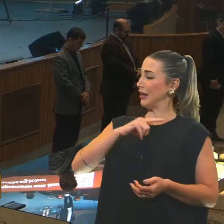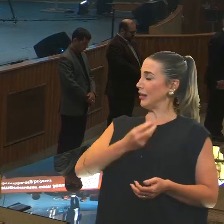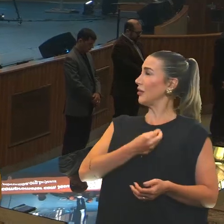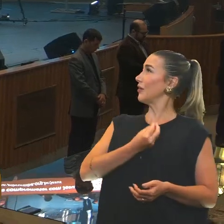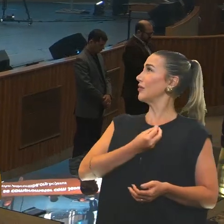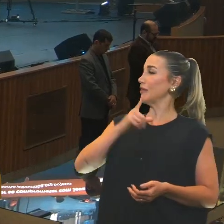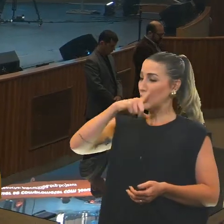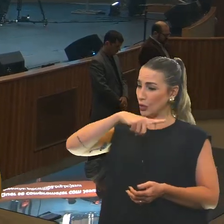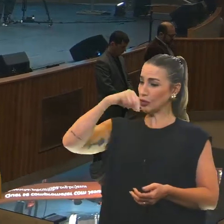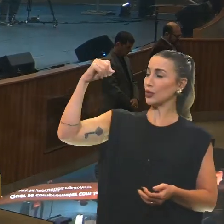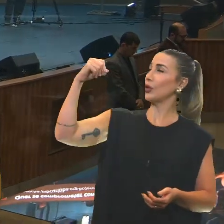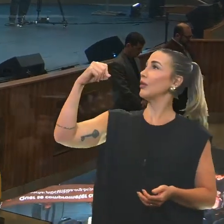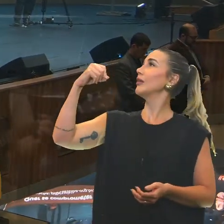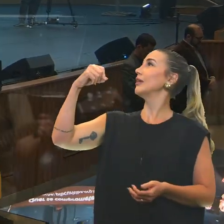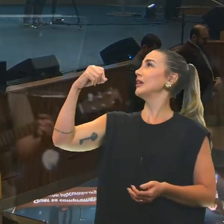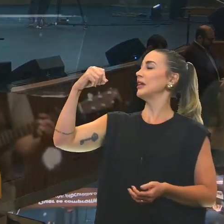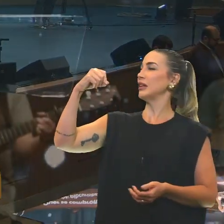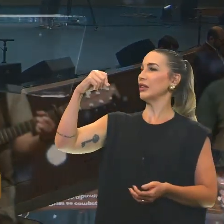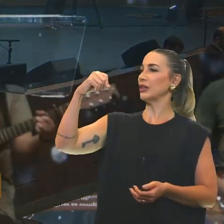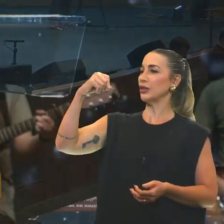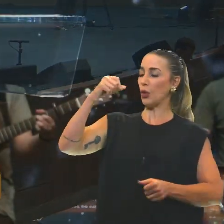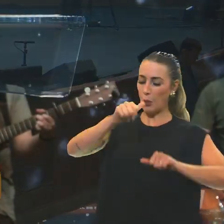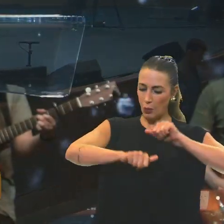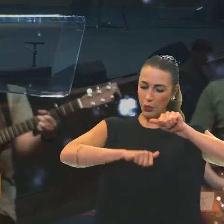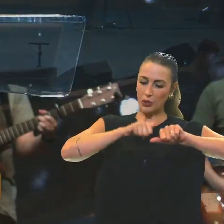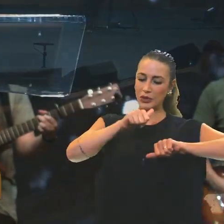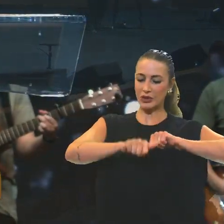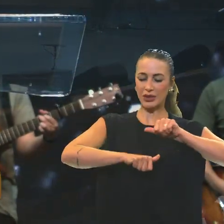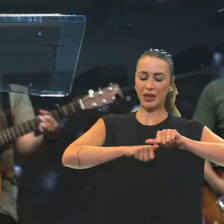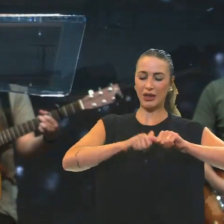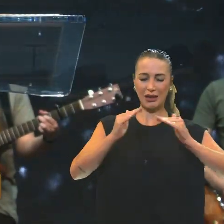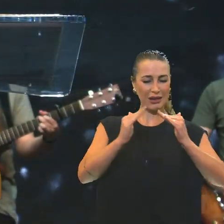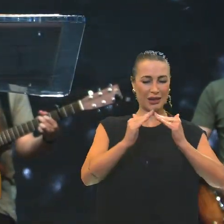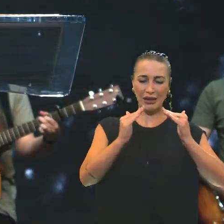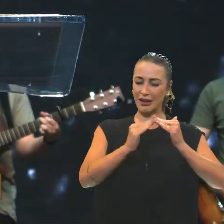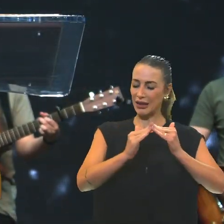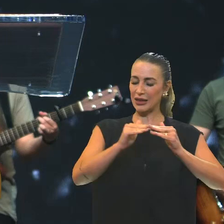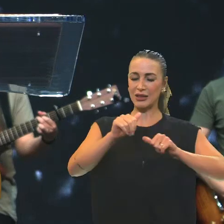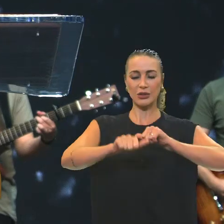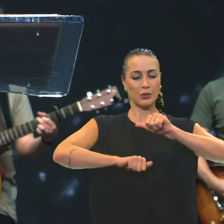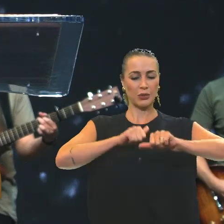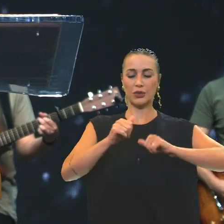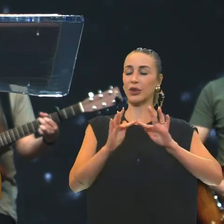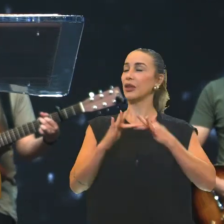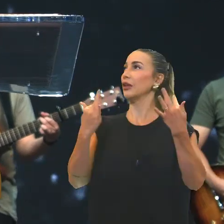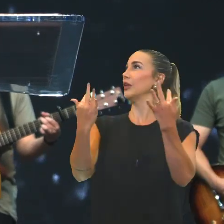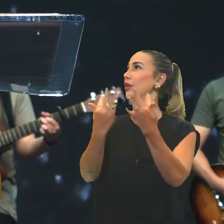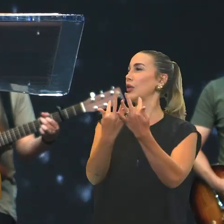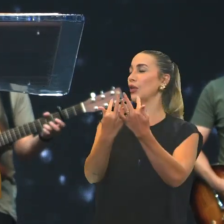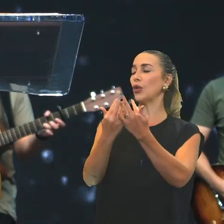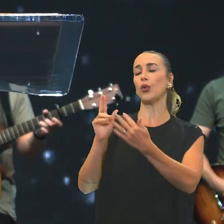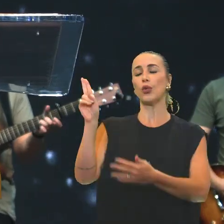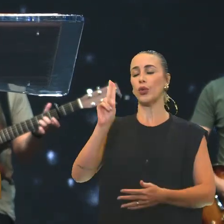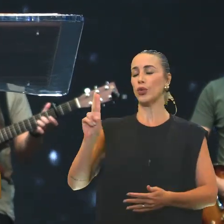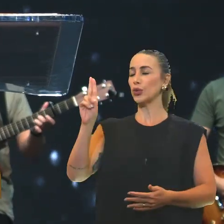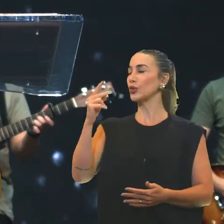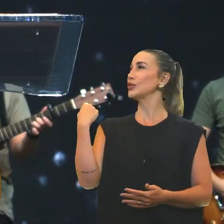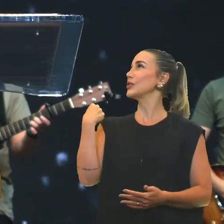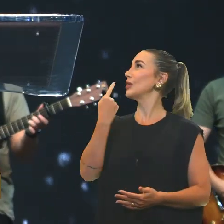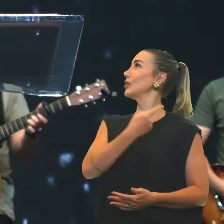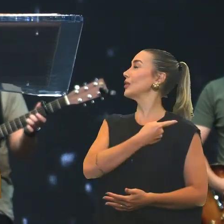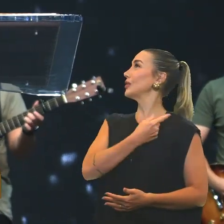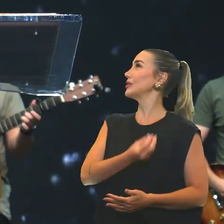de mudança dentro do nosso lar. Usa a nossa vida para a Tua glória, em nome